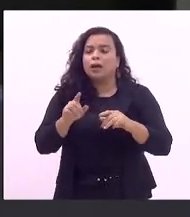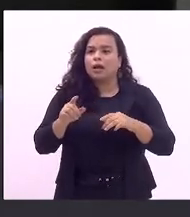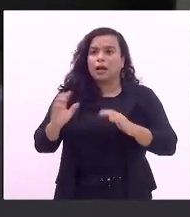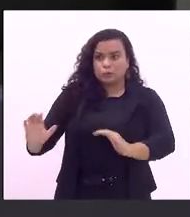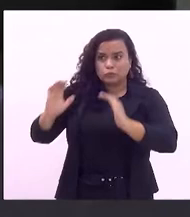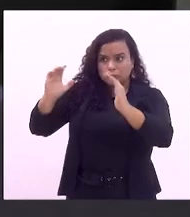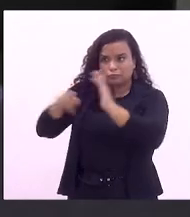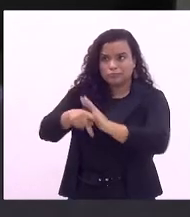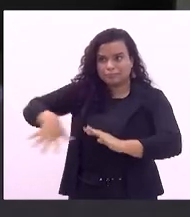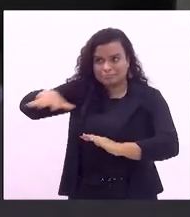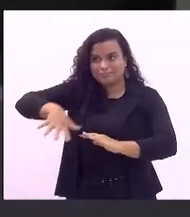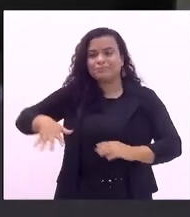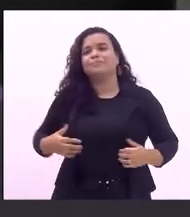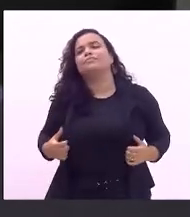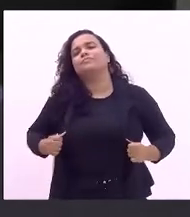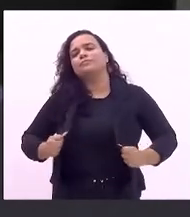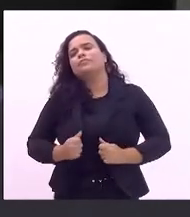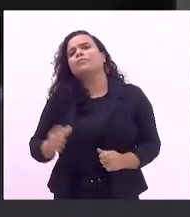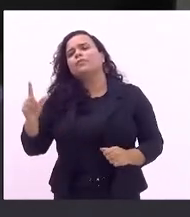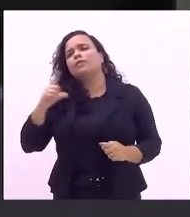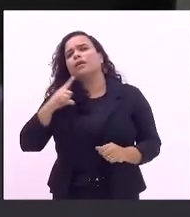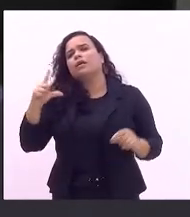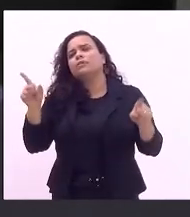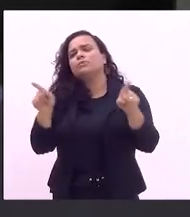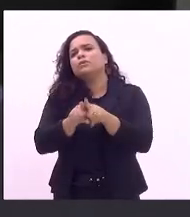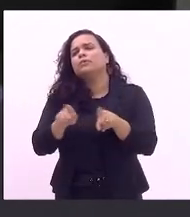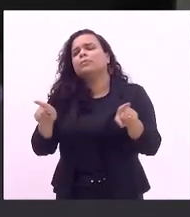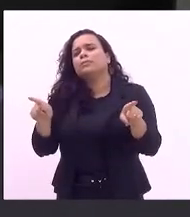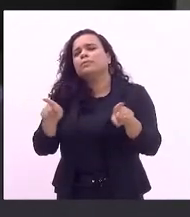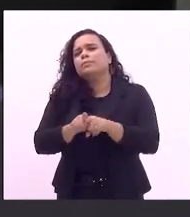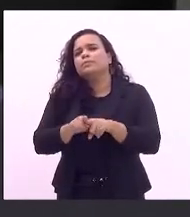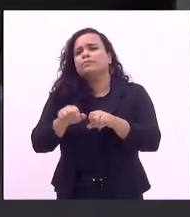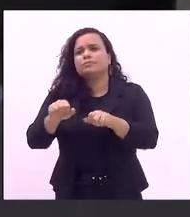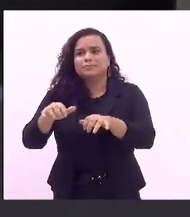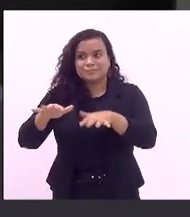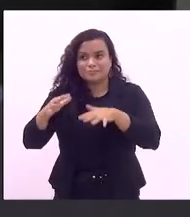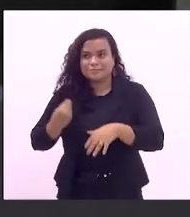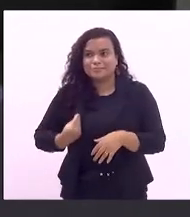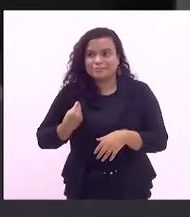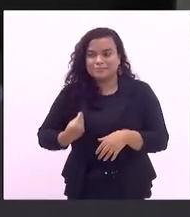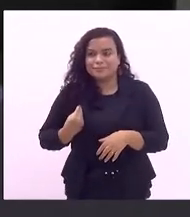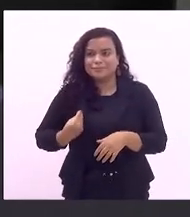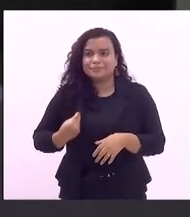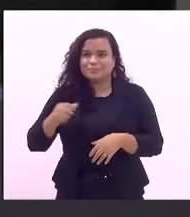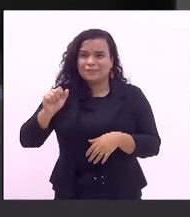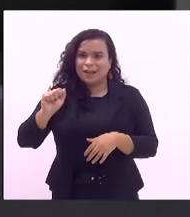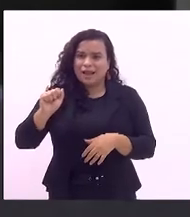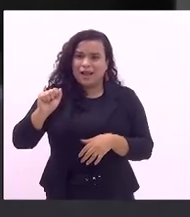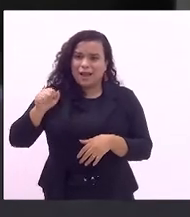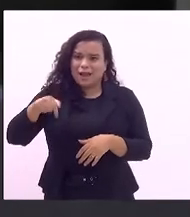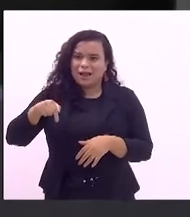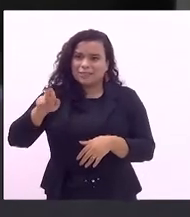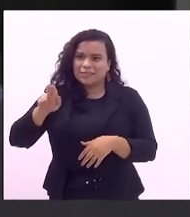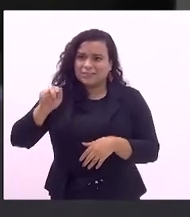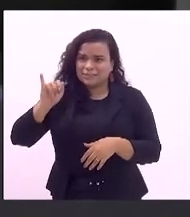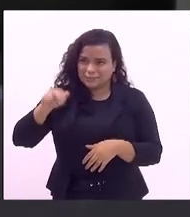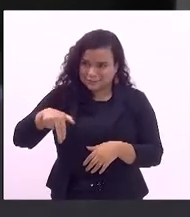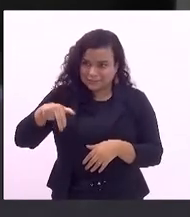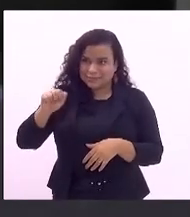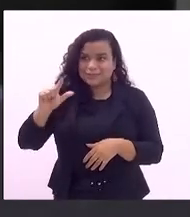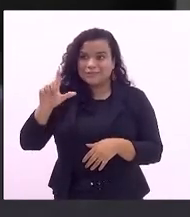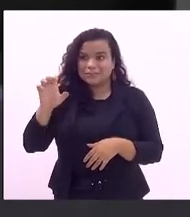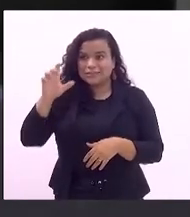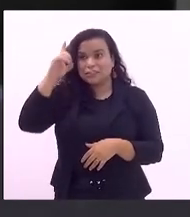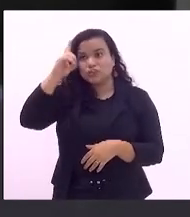Capelania É temos também a que o aqui aqui Ale que é diretor